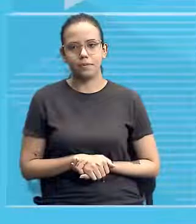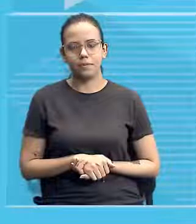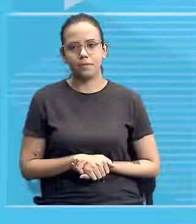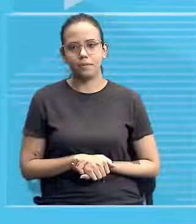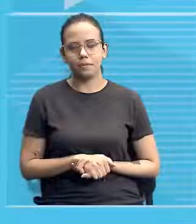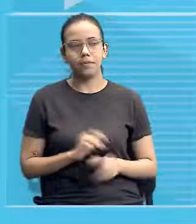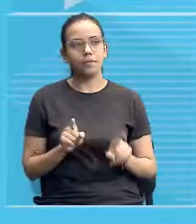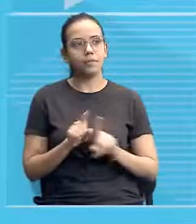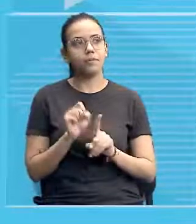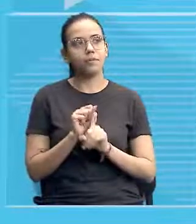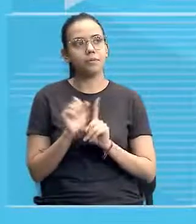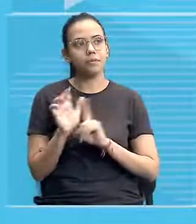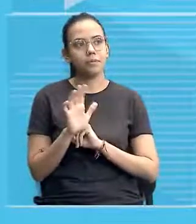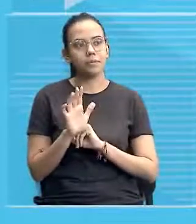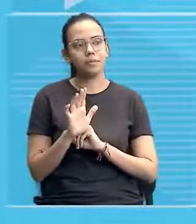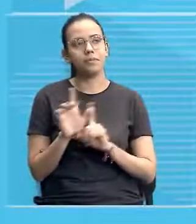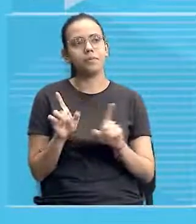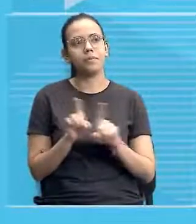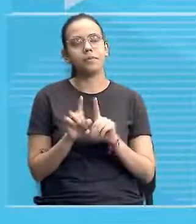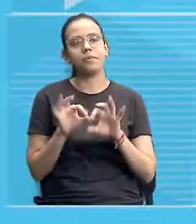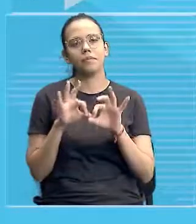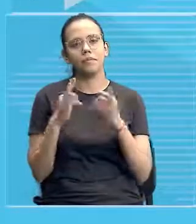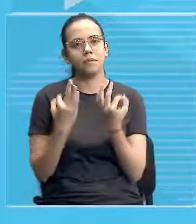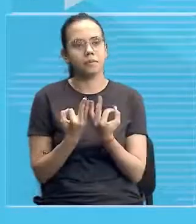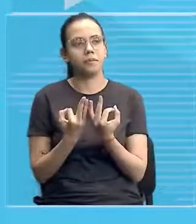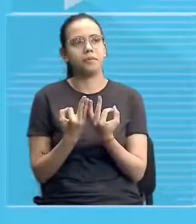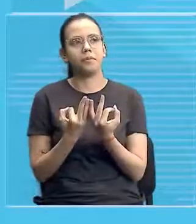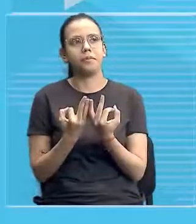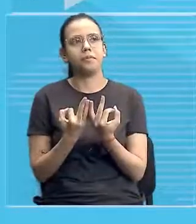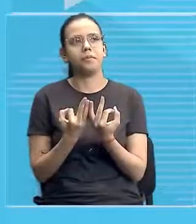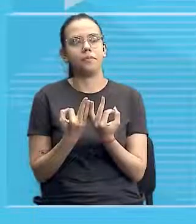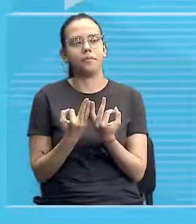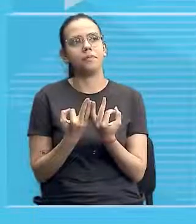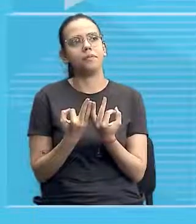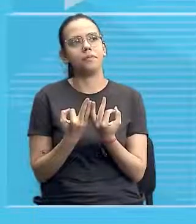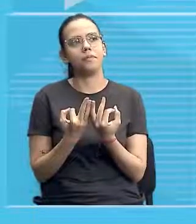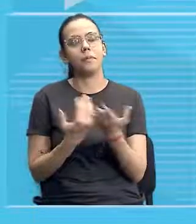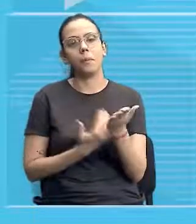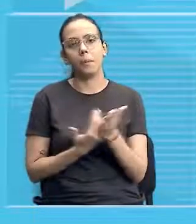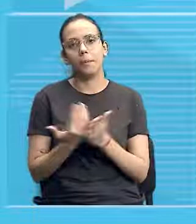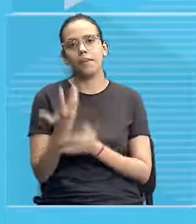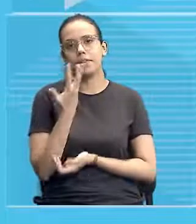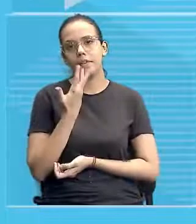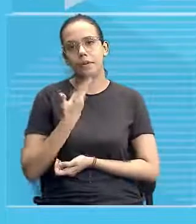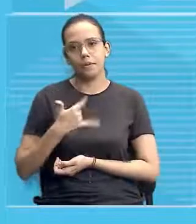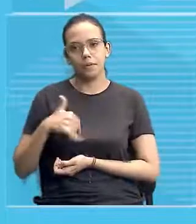pela sociedade, pela família, desde a infância.